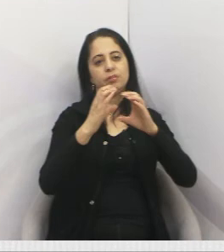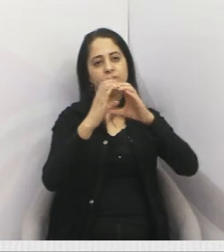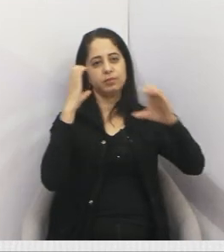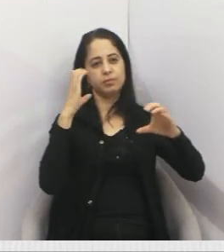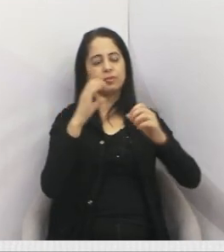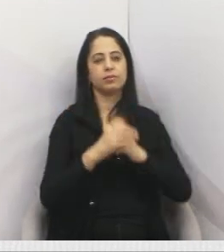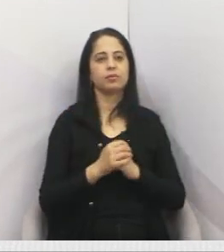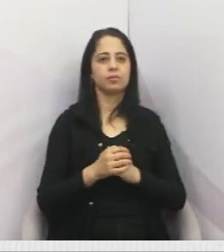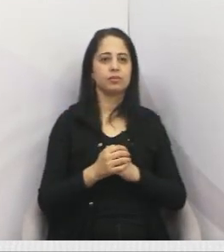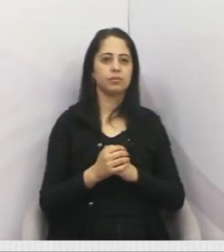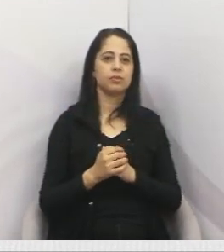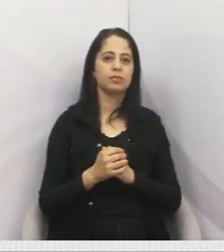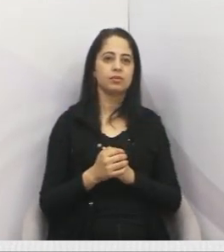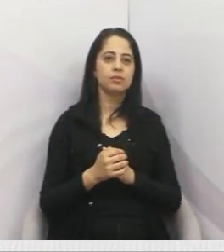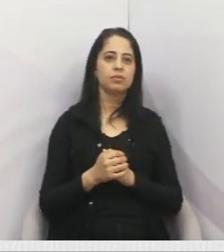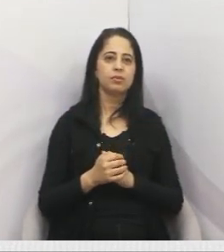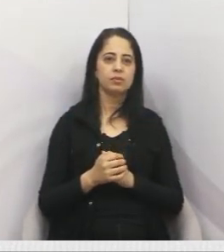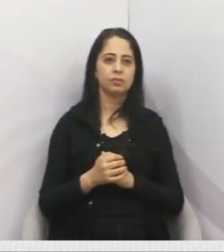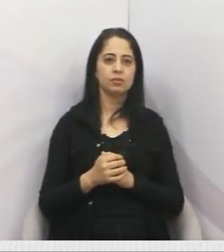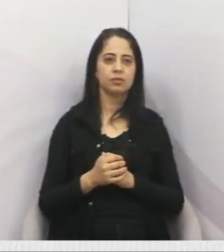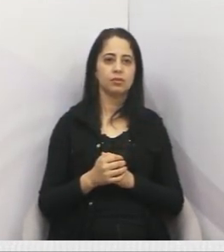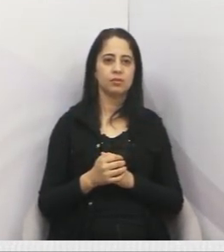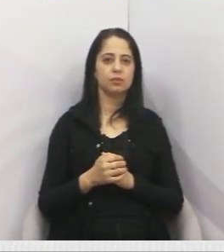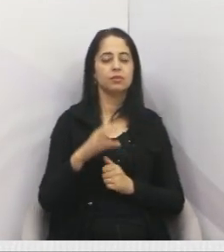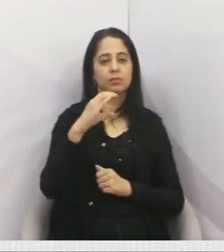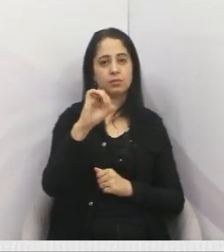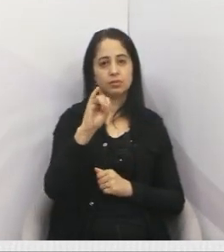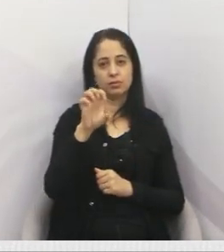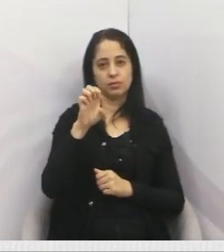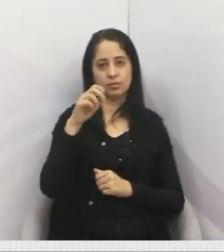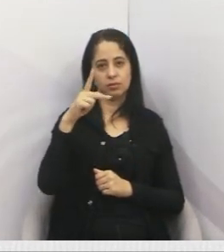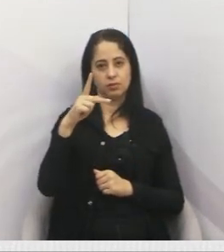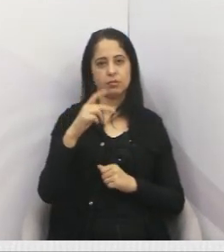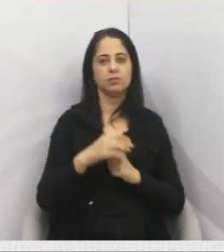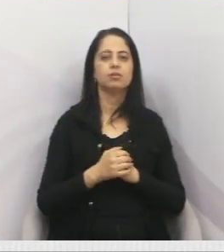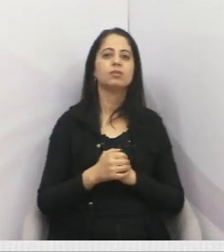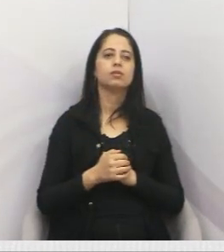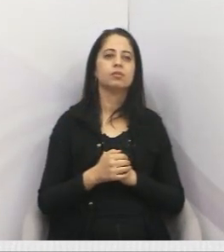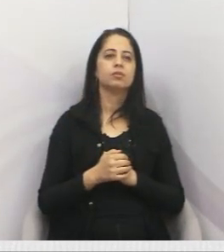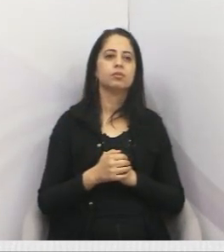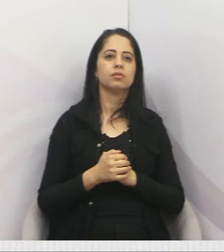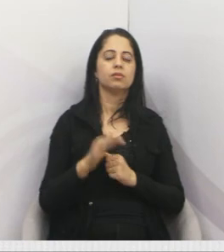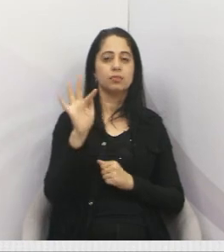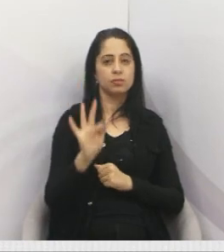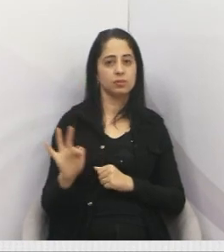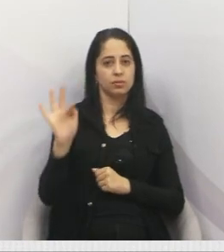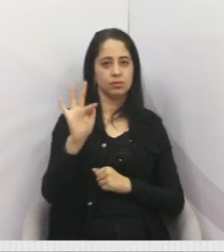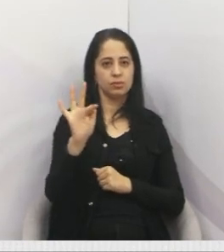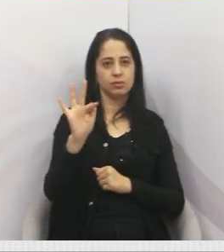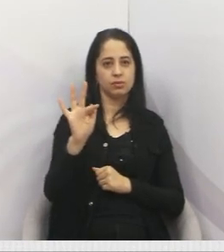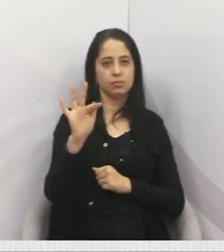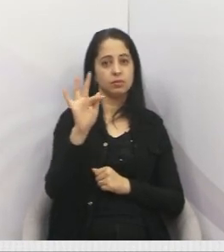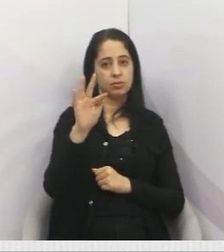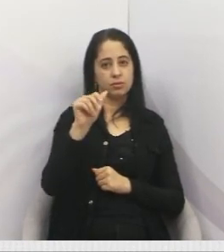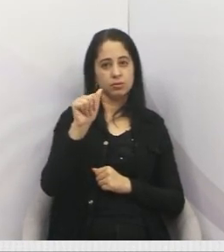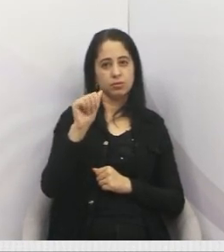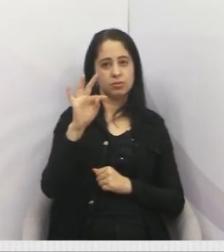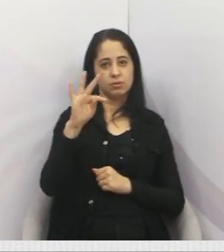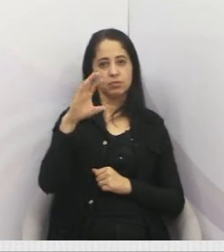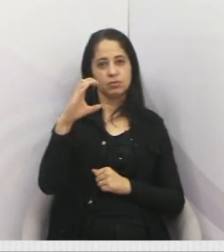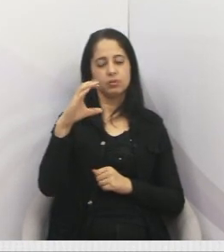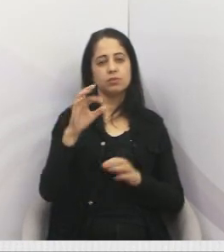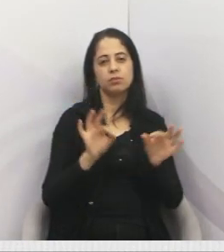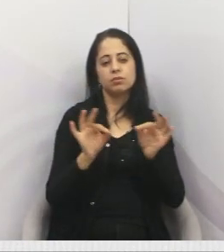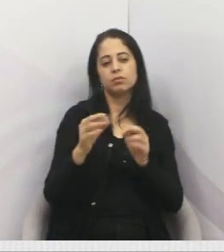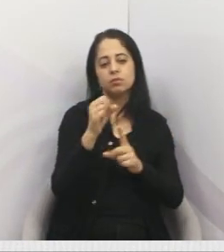entidades profissionais, Centro das Indústrias do Estado de São Paulo, CIESP, entidade acadêmicas, FATEC e organização